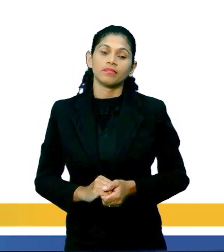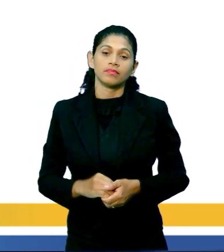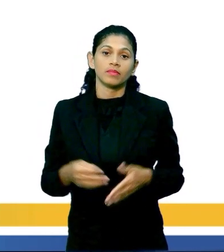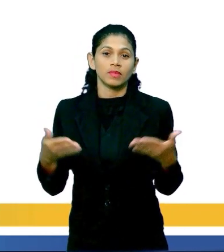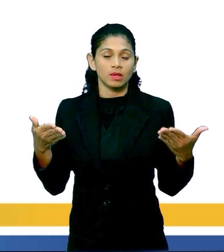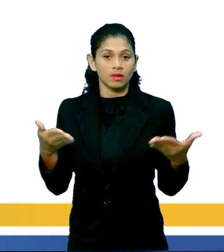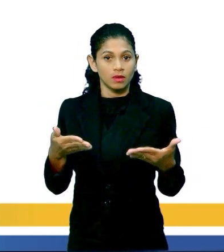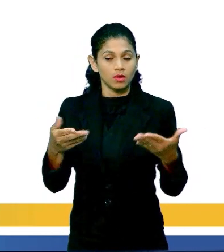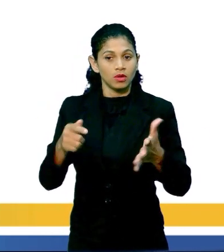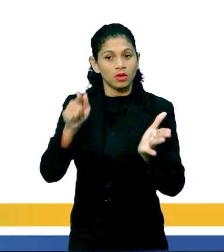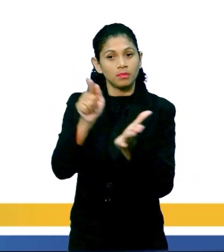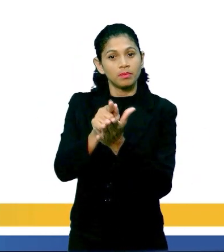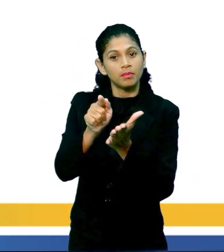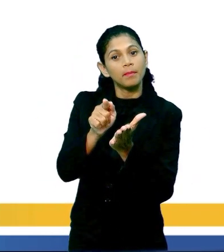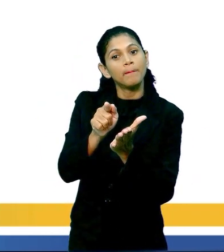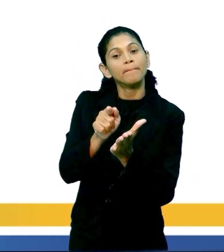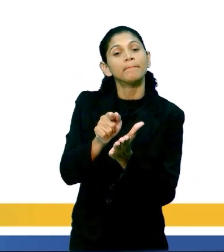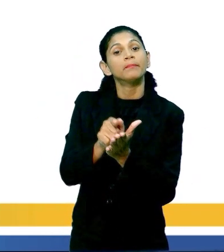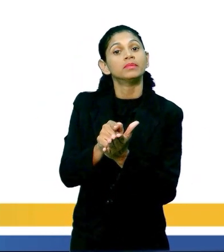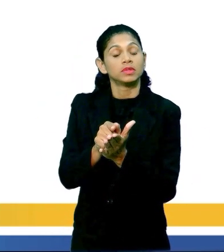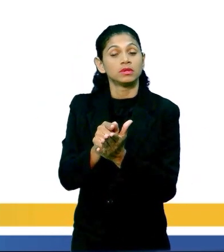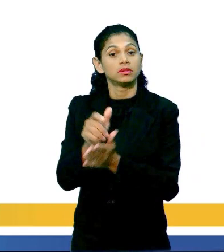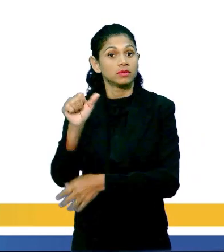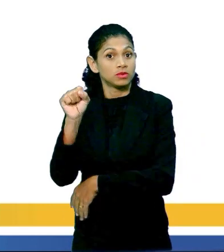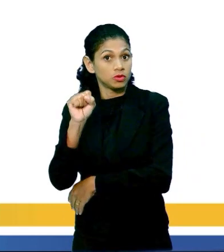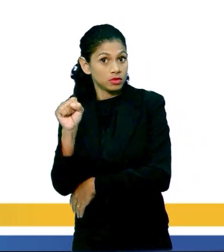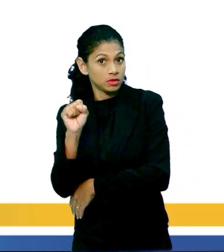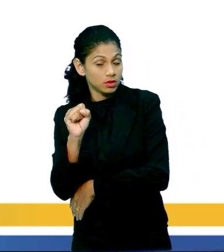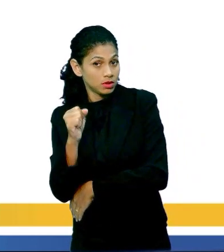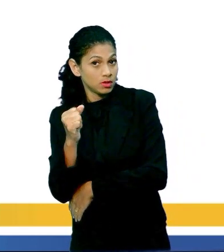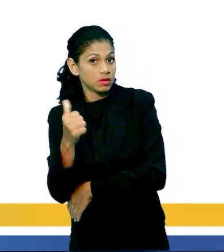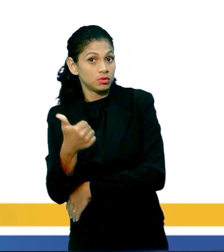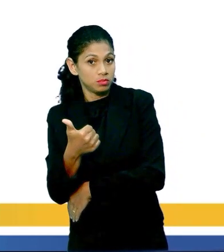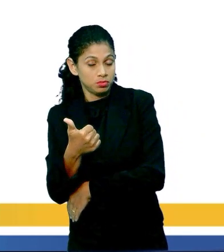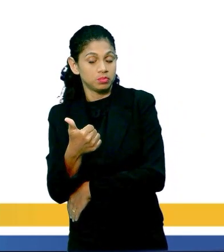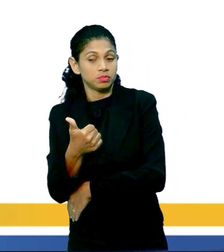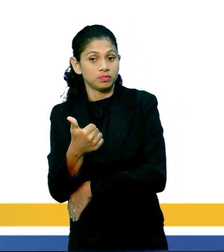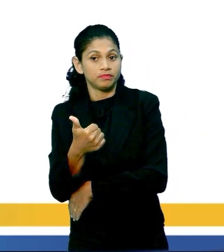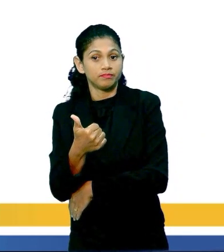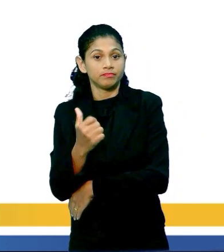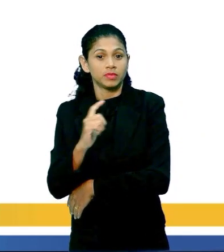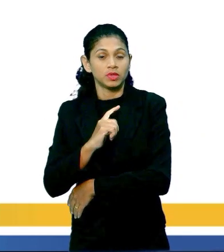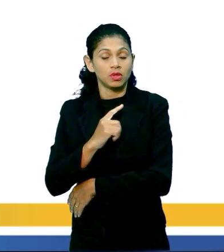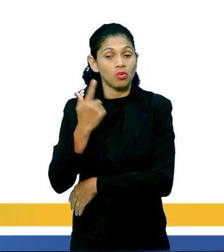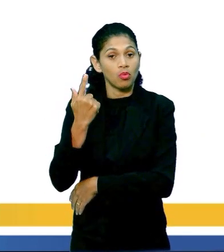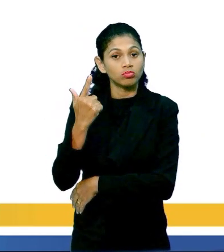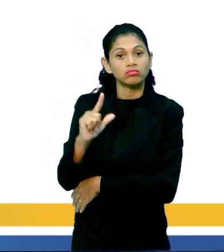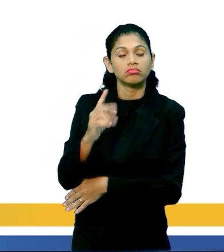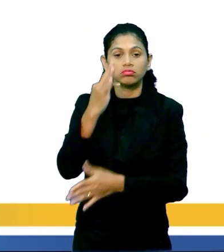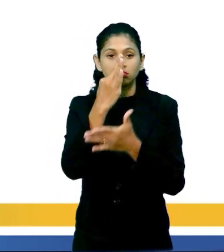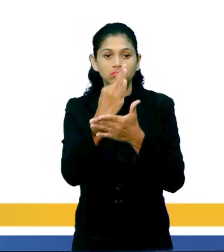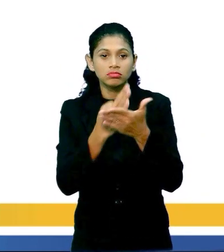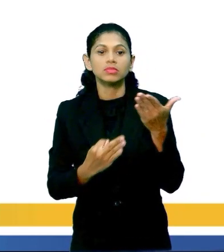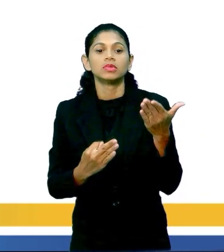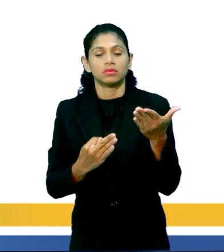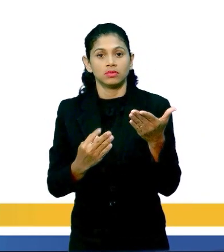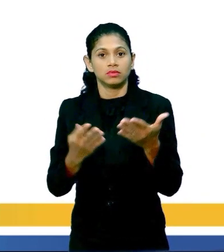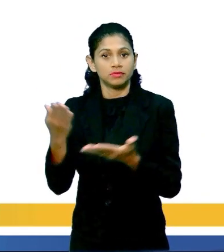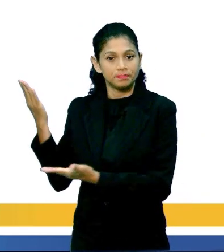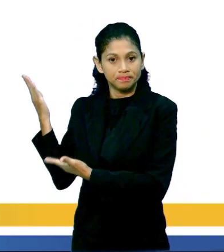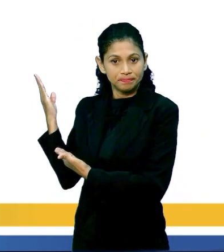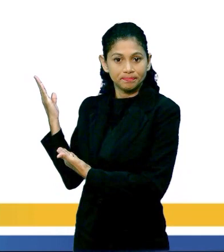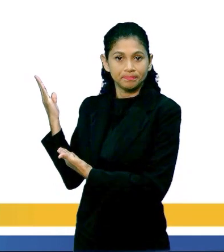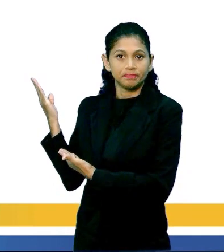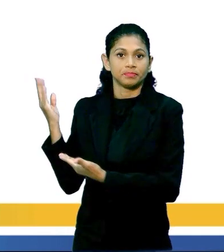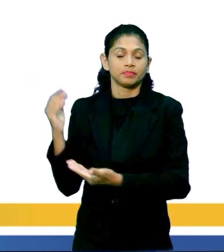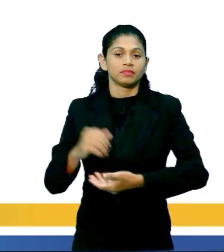Agora, na página 81, nós temos um outro texto com o título UNICEF Annual Report. E